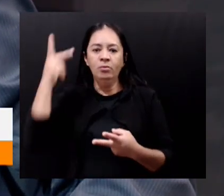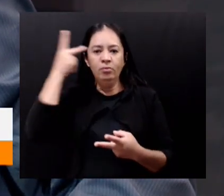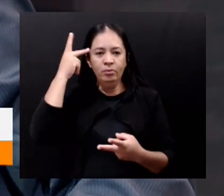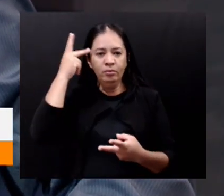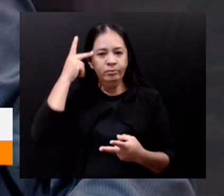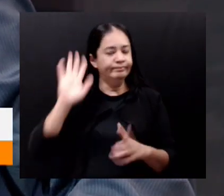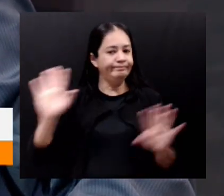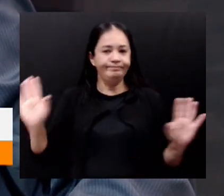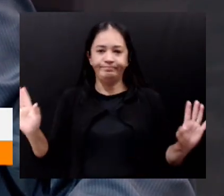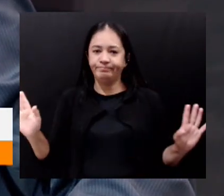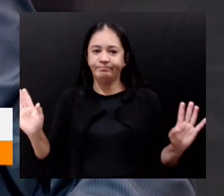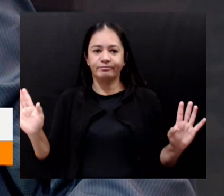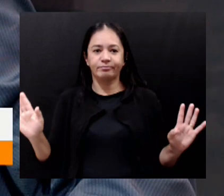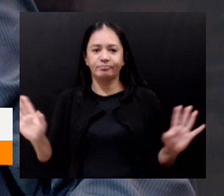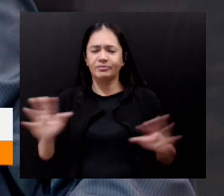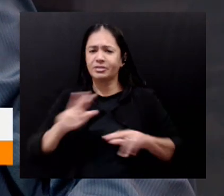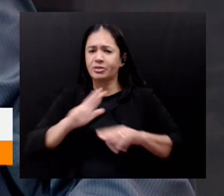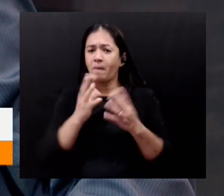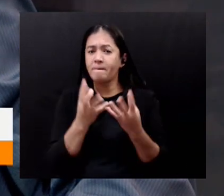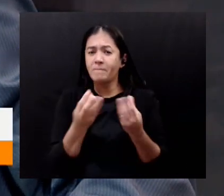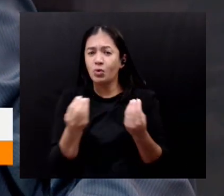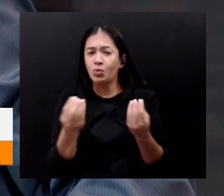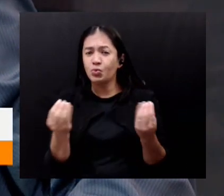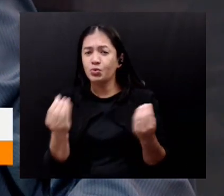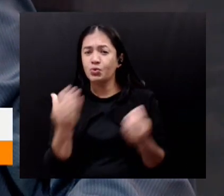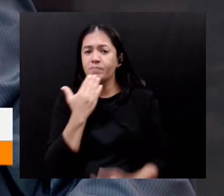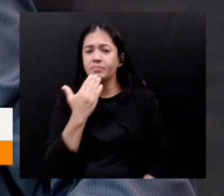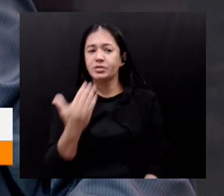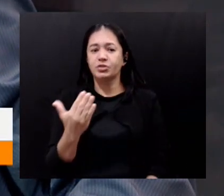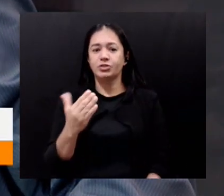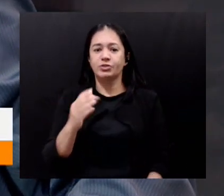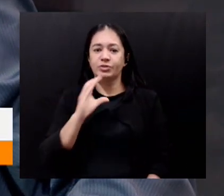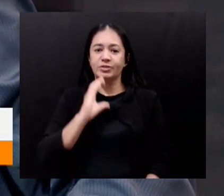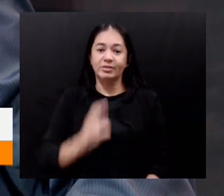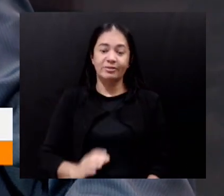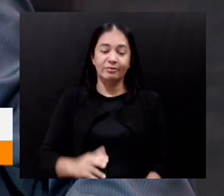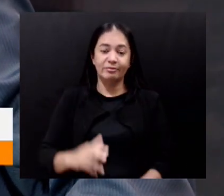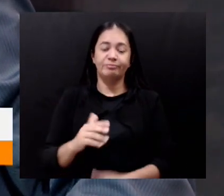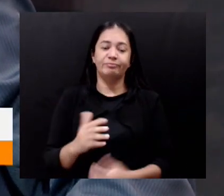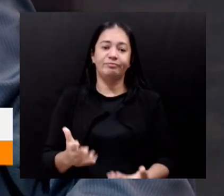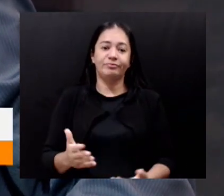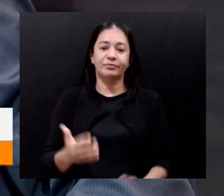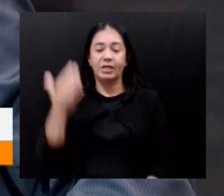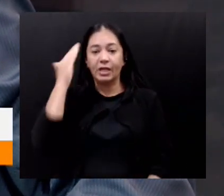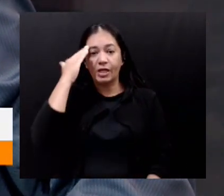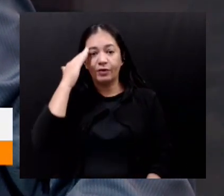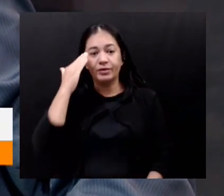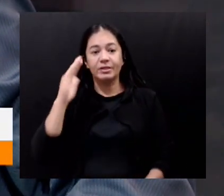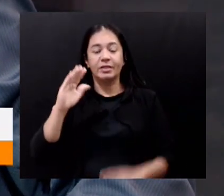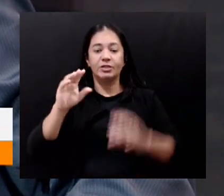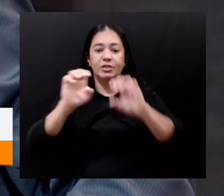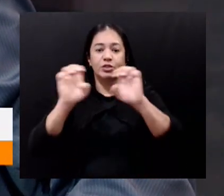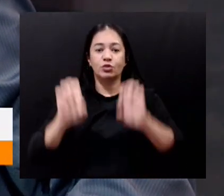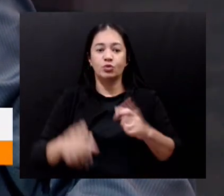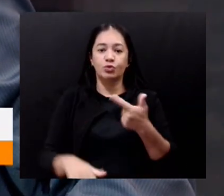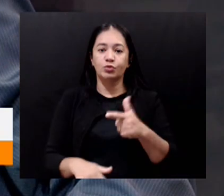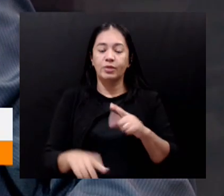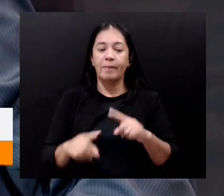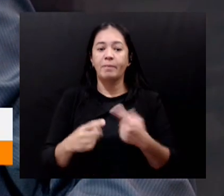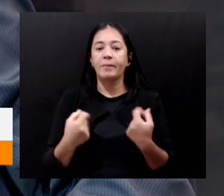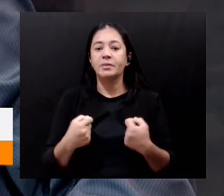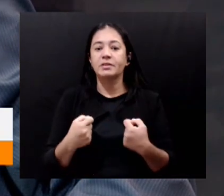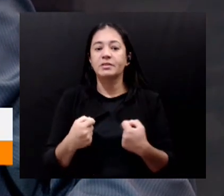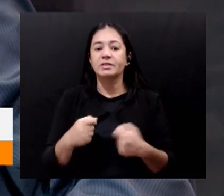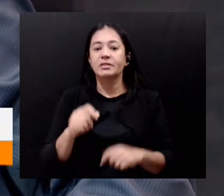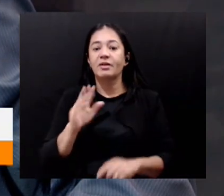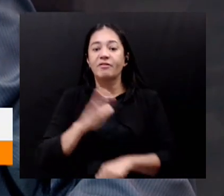Milhares e milhares e milhares de pedidos de cidadania. Eu entendo que eles não têm estrutura, mas o que deveria fazer o Ministério do Exterior italiano para evitar esse